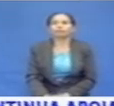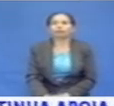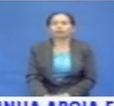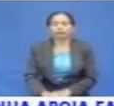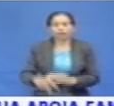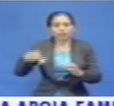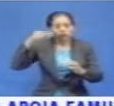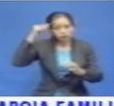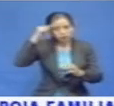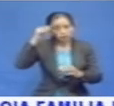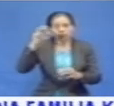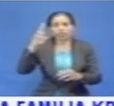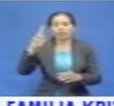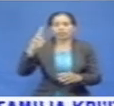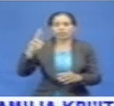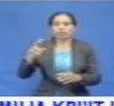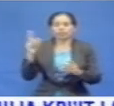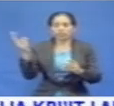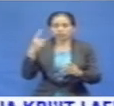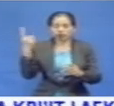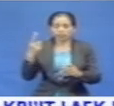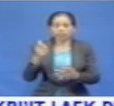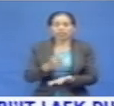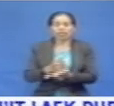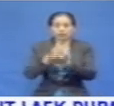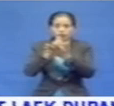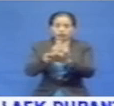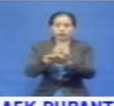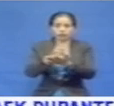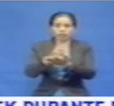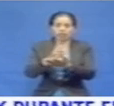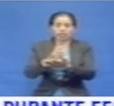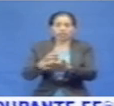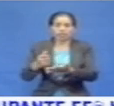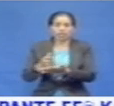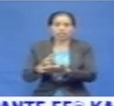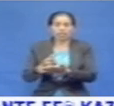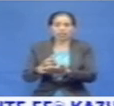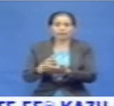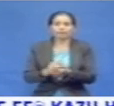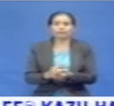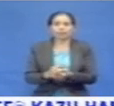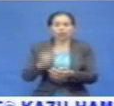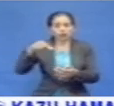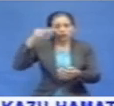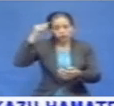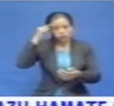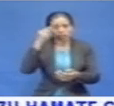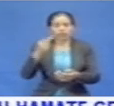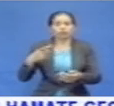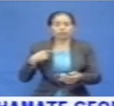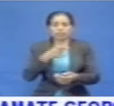Governu Republika Popular Xina, Nafatin, Apoiu, Timor-Leste, Hodi, Kombate, Pandemia, Covid-19. Promessa de Hatao, who's